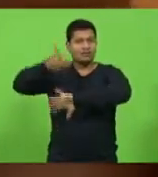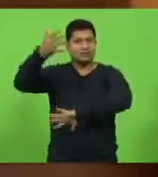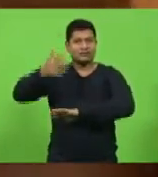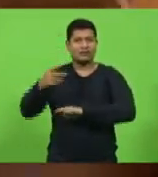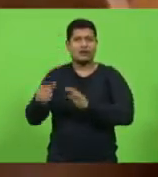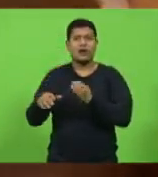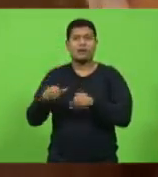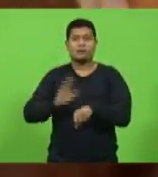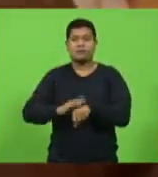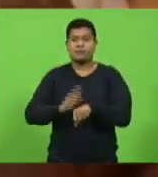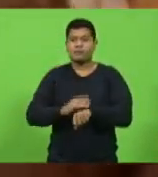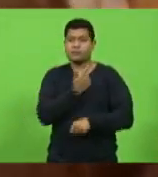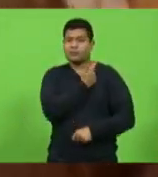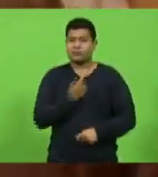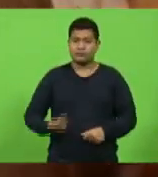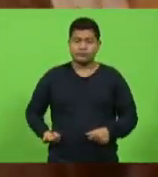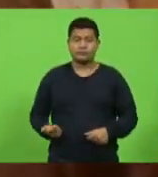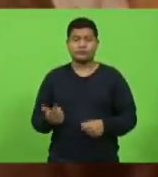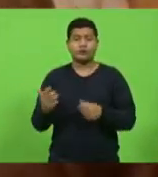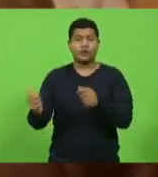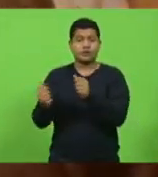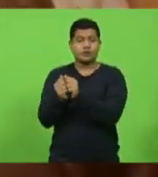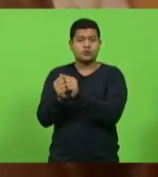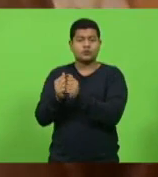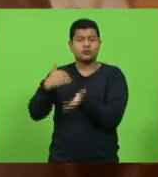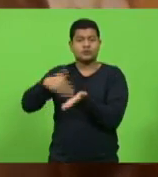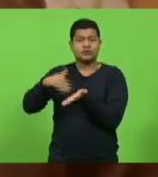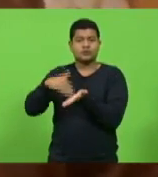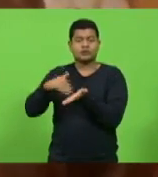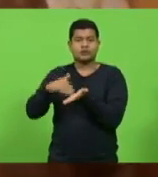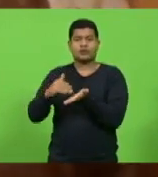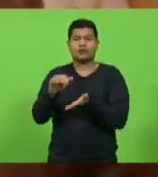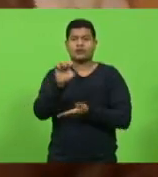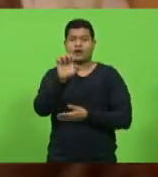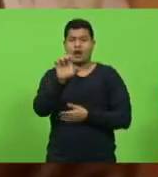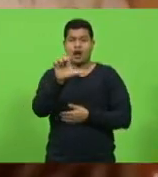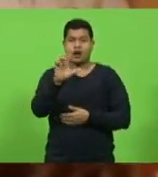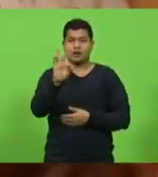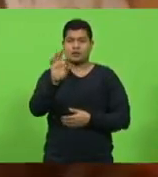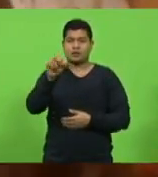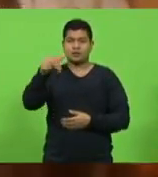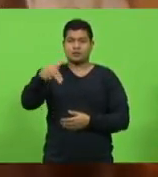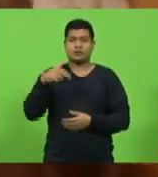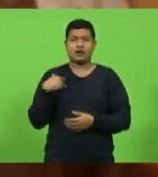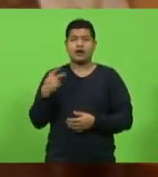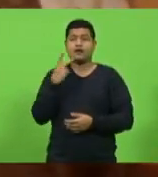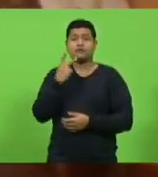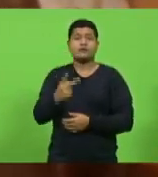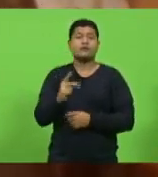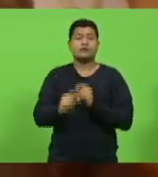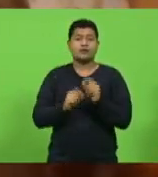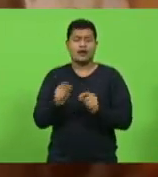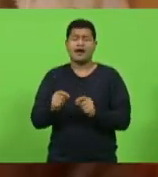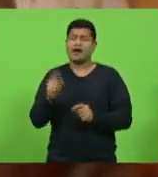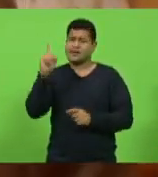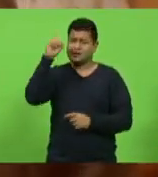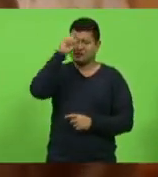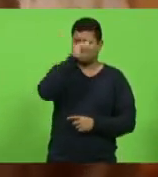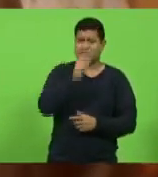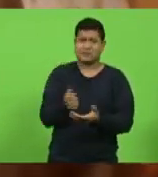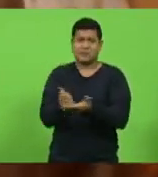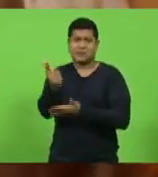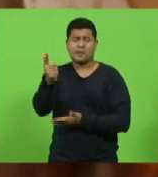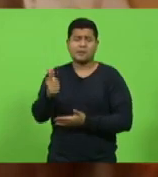ao lado do secretário de Saúde, senhor Elton Zeferino, relatou a dificuldade para a aquisição de